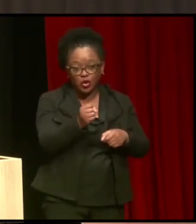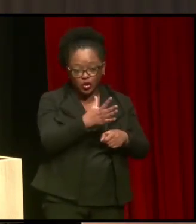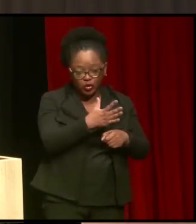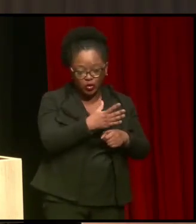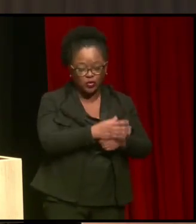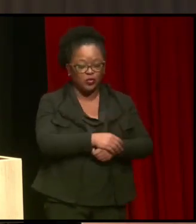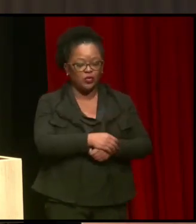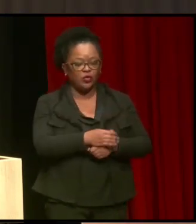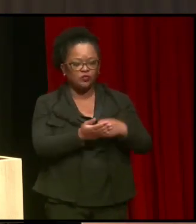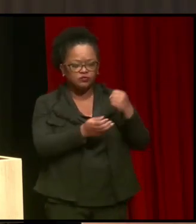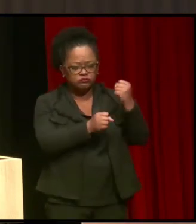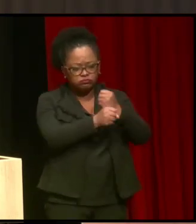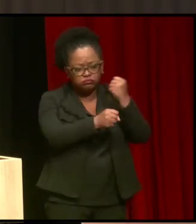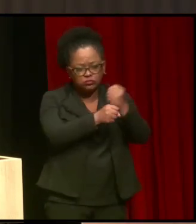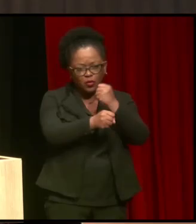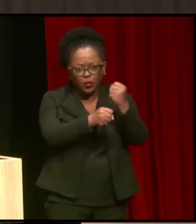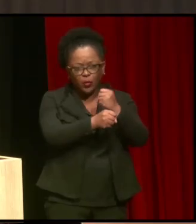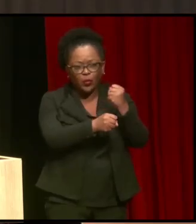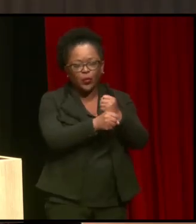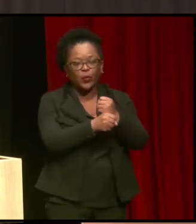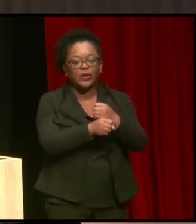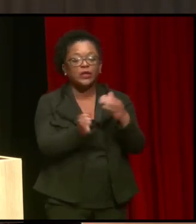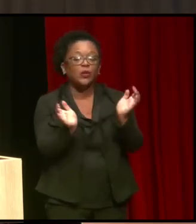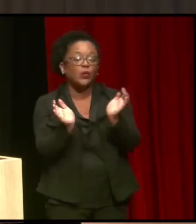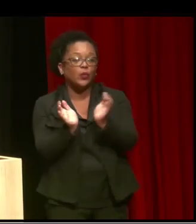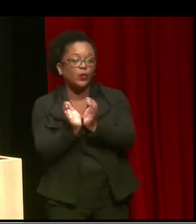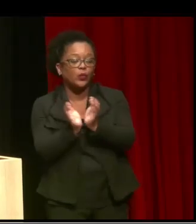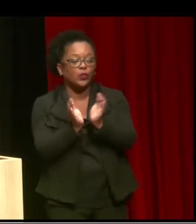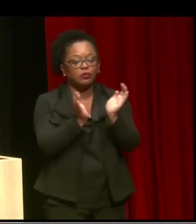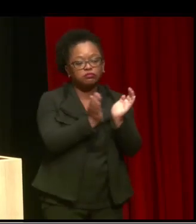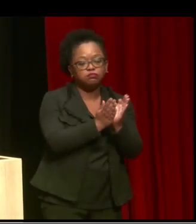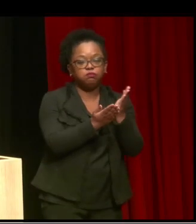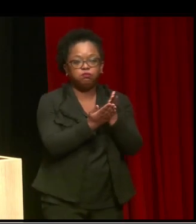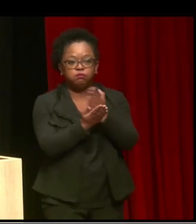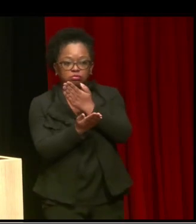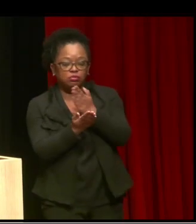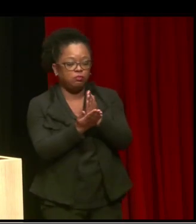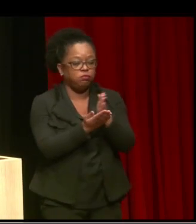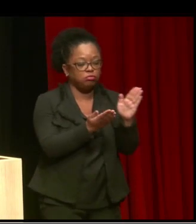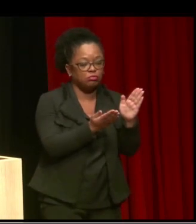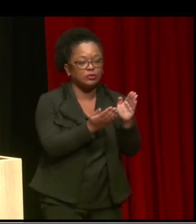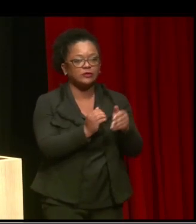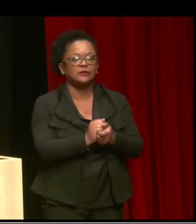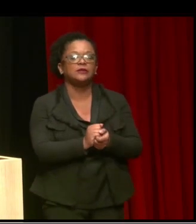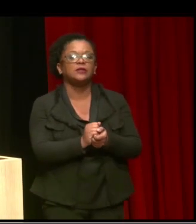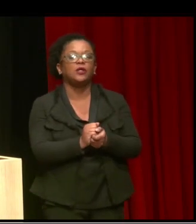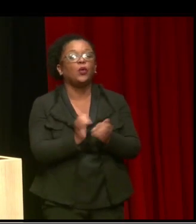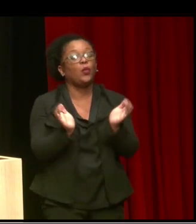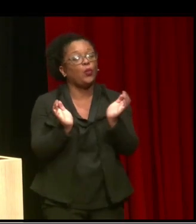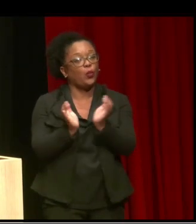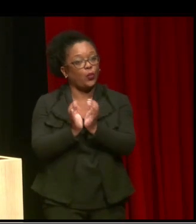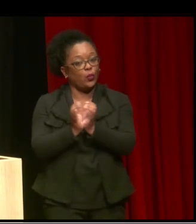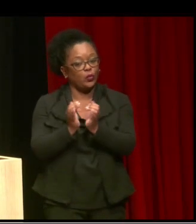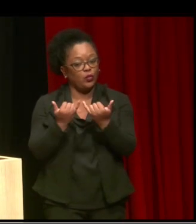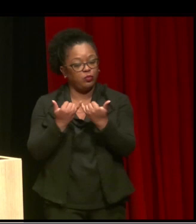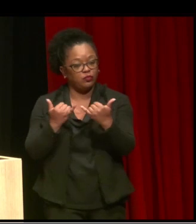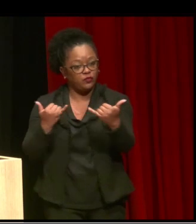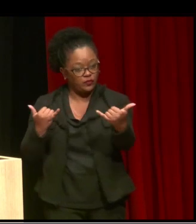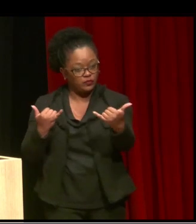equipes. Tinha uma equipe que queriam instalar a rede elétrica, né? Uma equipe ia abrir o